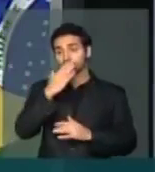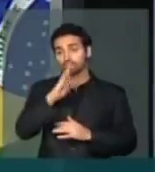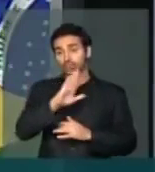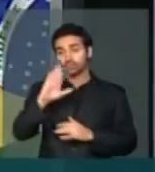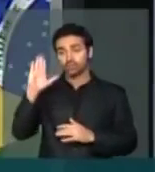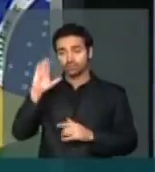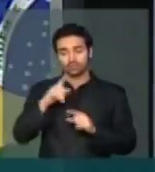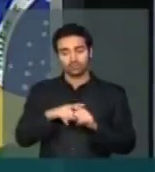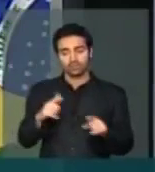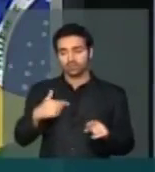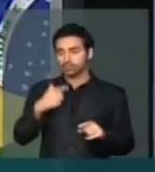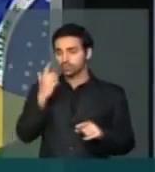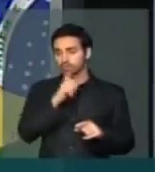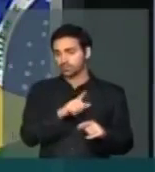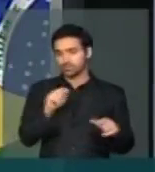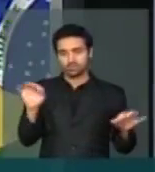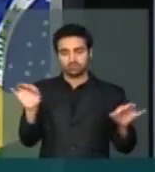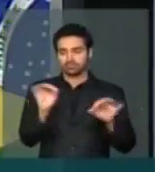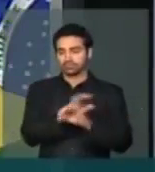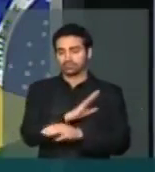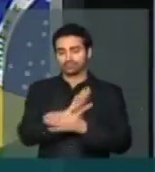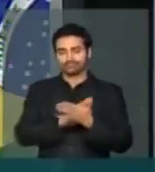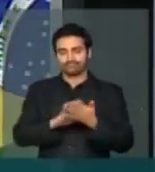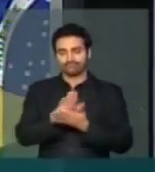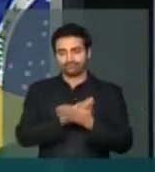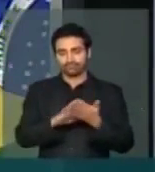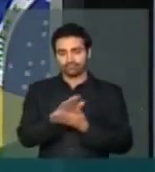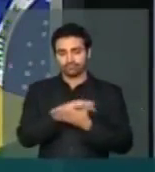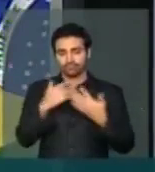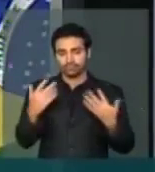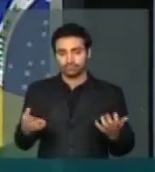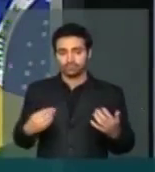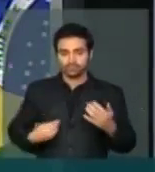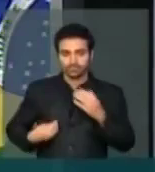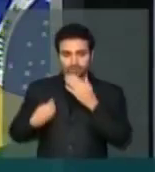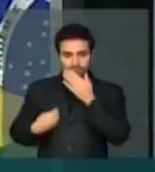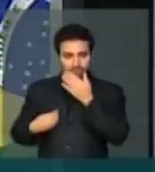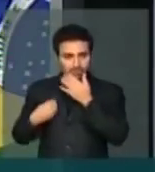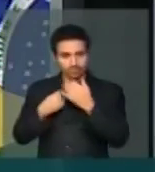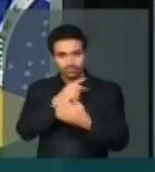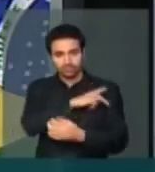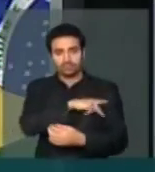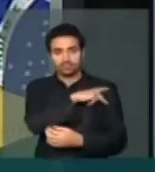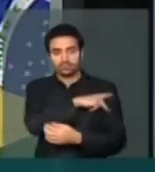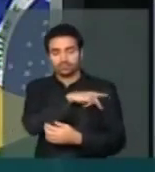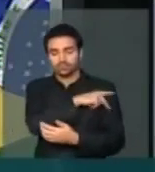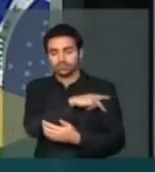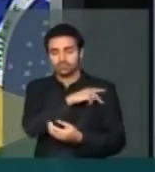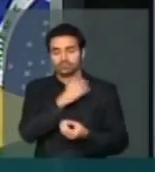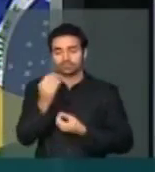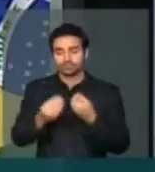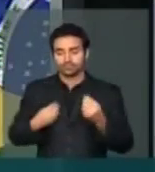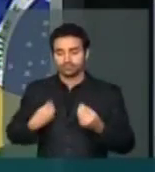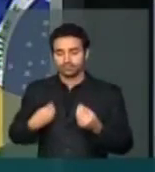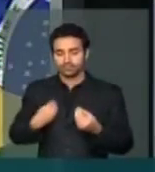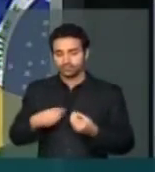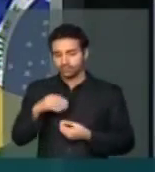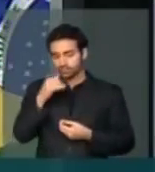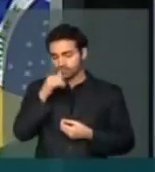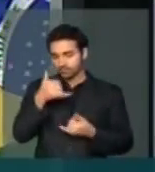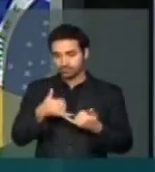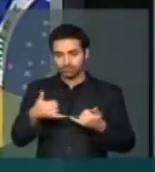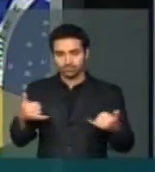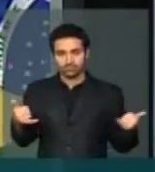conseguiram entregar. E a situação do Piauí, no que se diz respeito à energia elétrica, é de